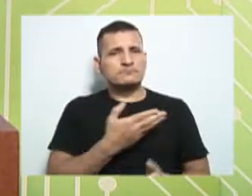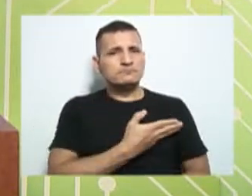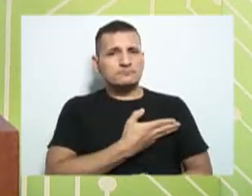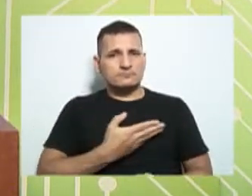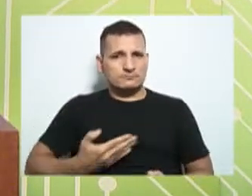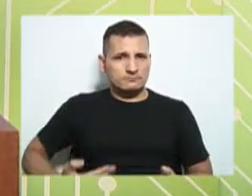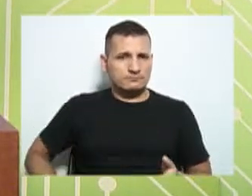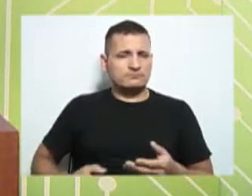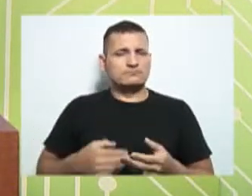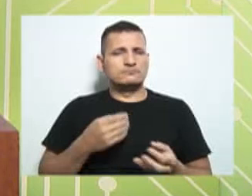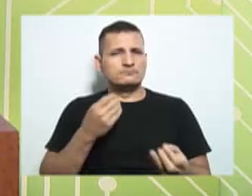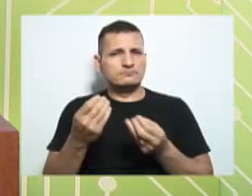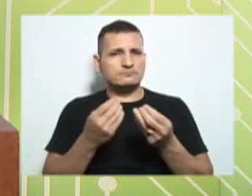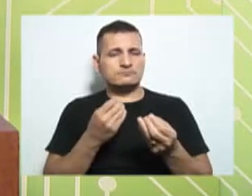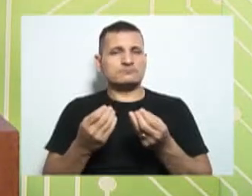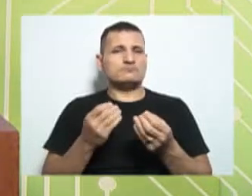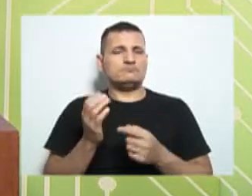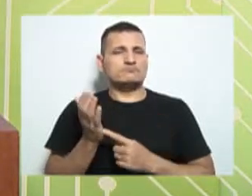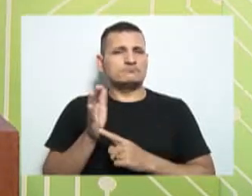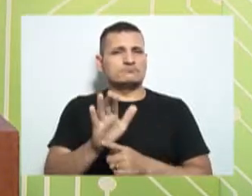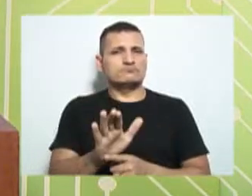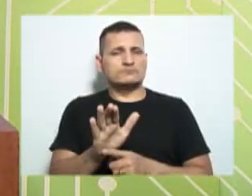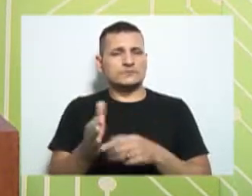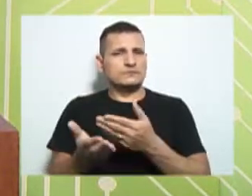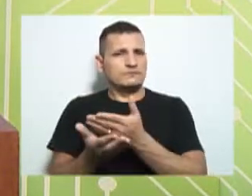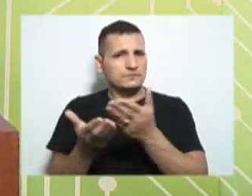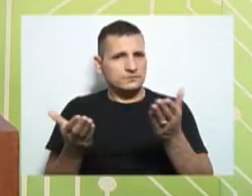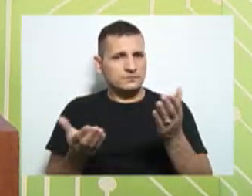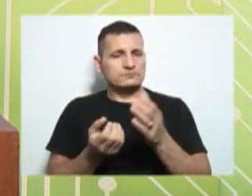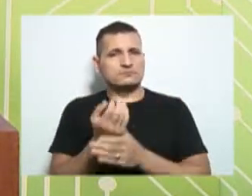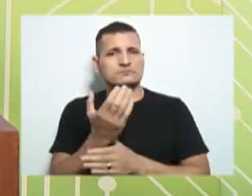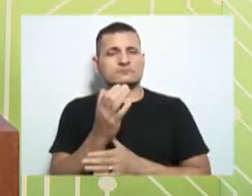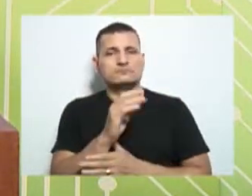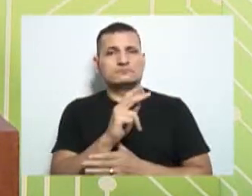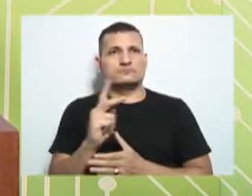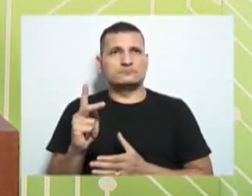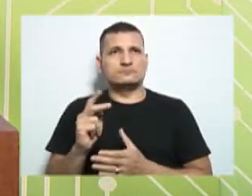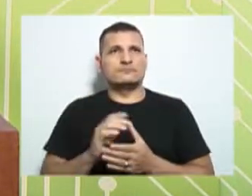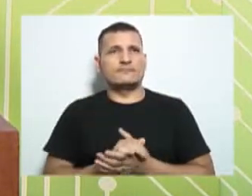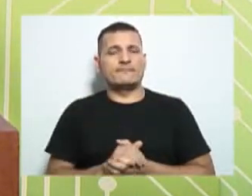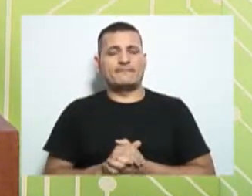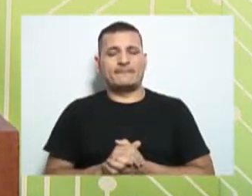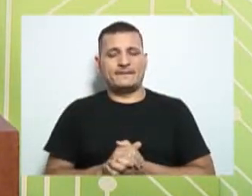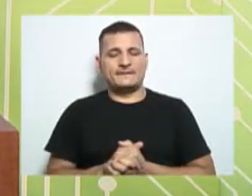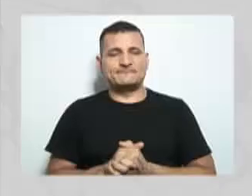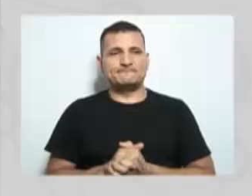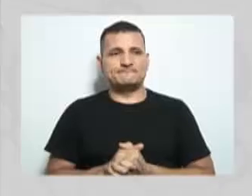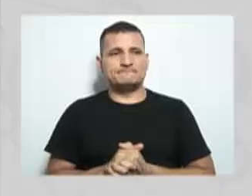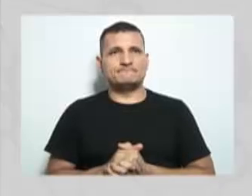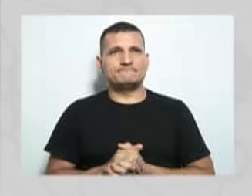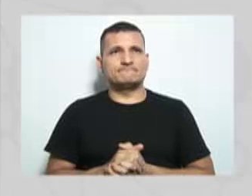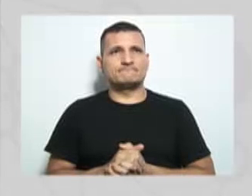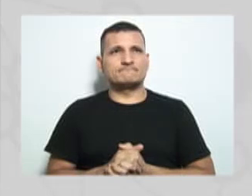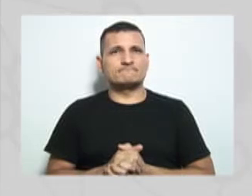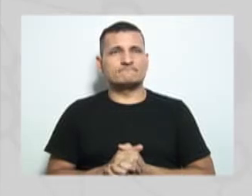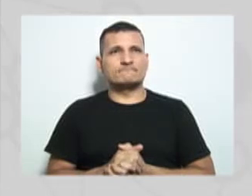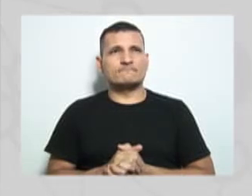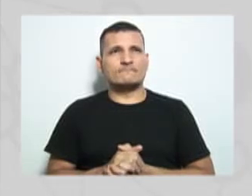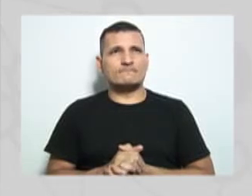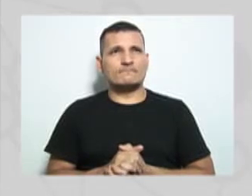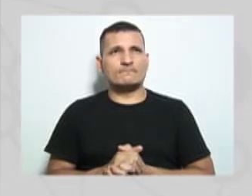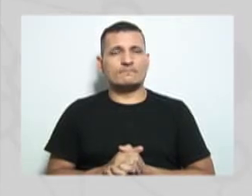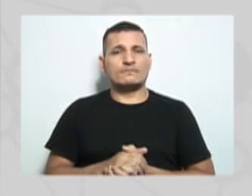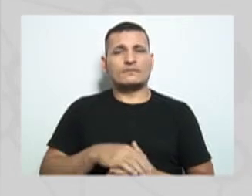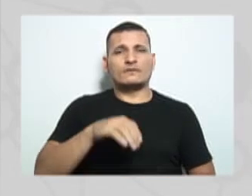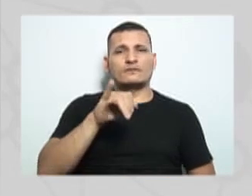que beneficie, ou seja, que incentive vocês nessa constituição de cooperativas. Vamos voltar ao slide. Agora